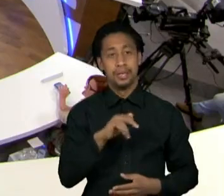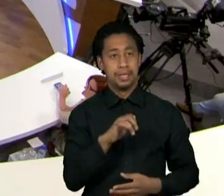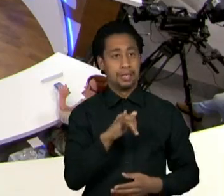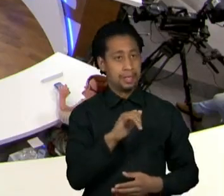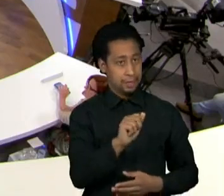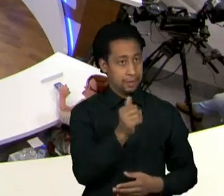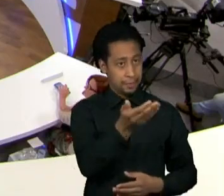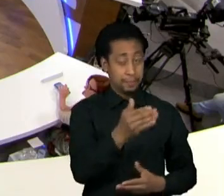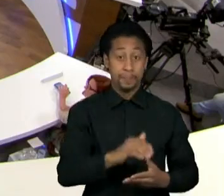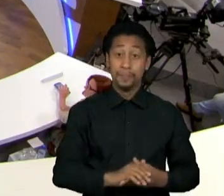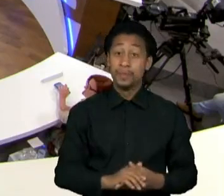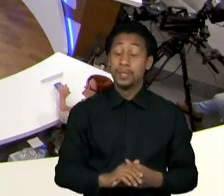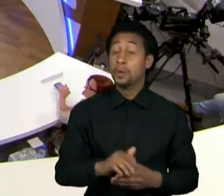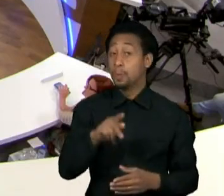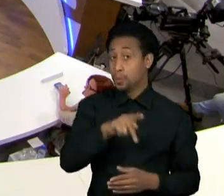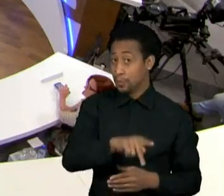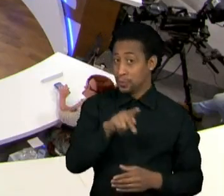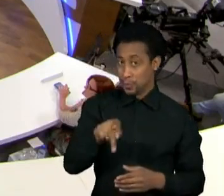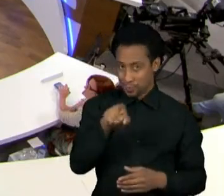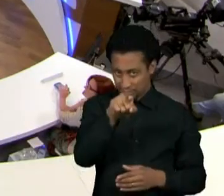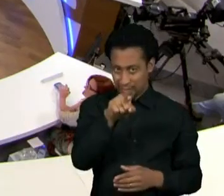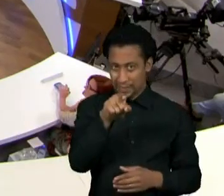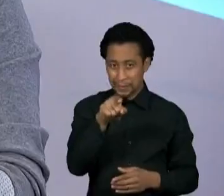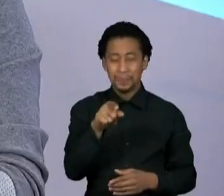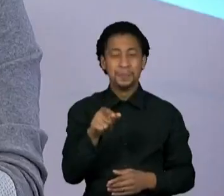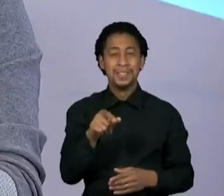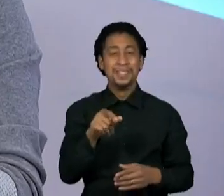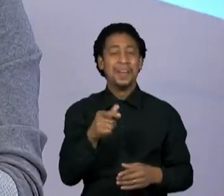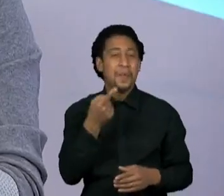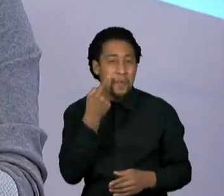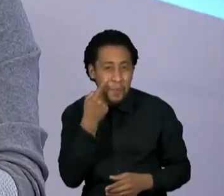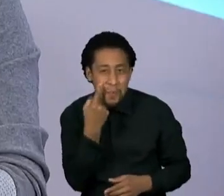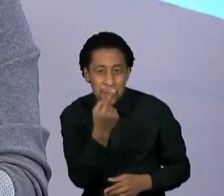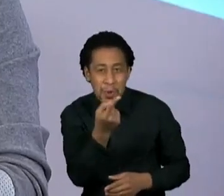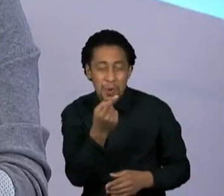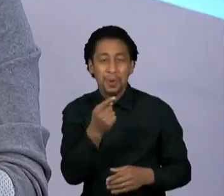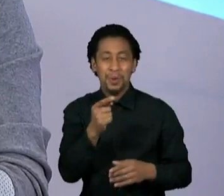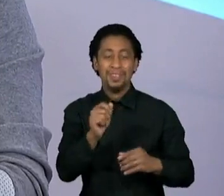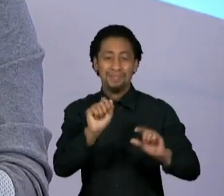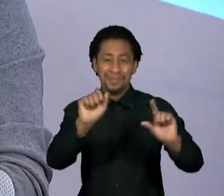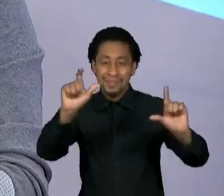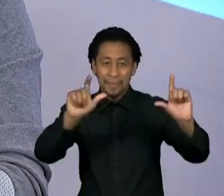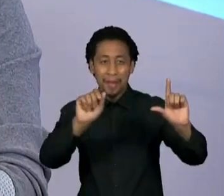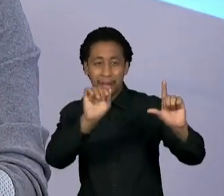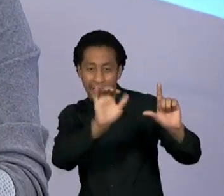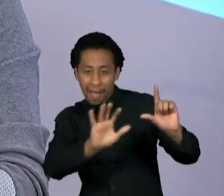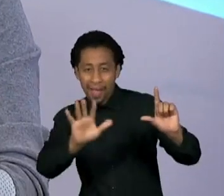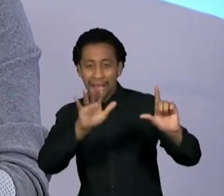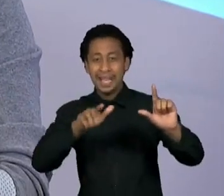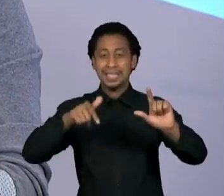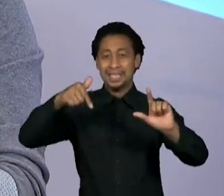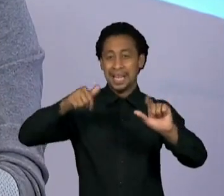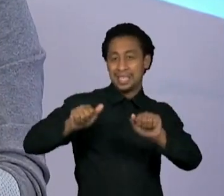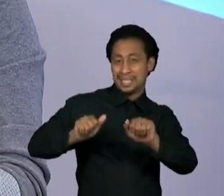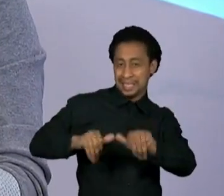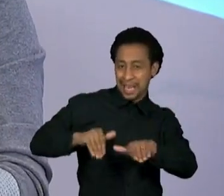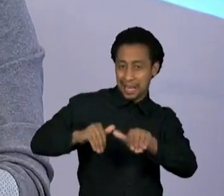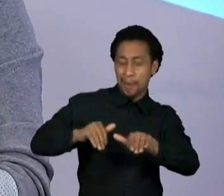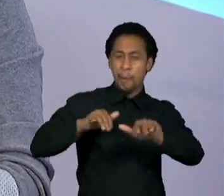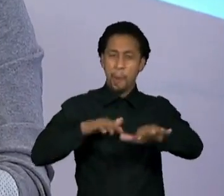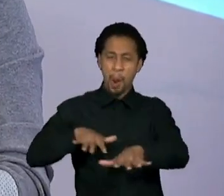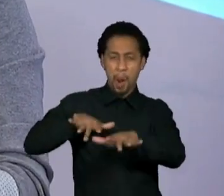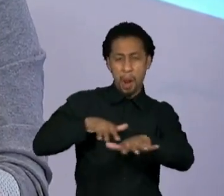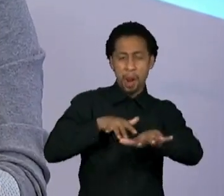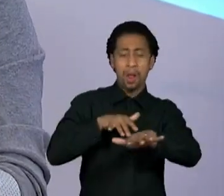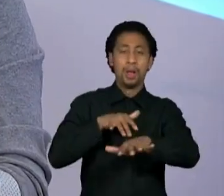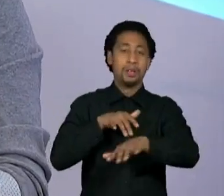O senhor deve ter visto as imagens do 7 de setembro aqui no Brasil, as multidões, principalmente no Rio de Janeiro, mas também em Brasília. O